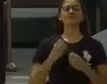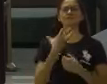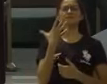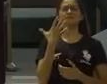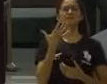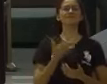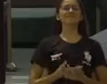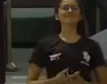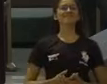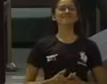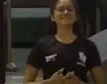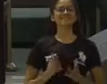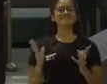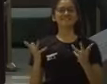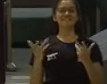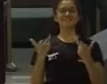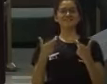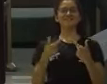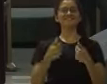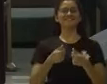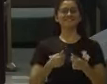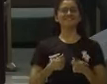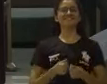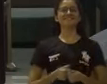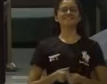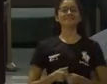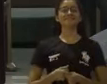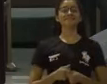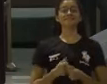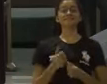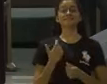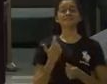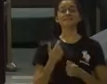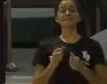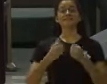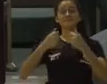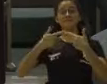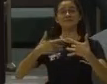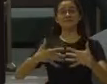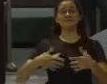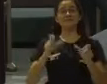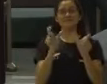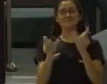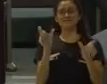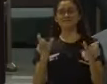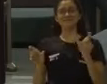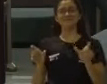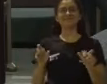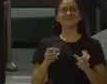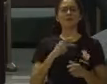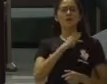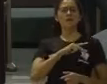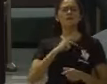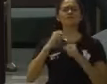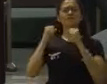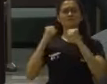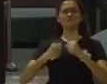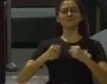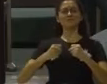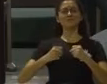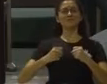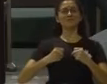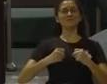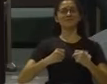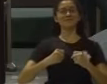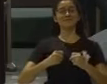eficaz. Aí ele disse, em outras palavras, quando ele disse eu sou, eu posso, ele está